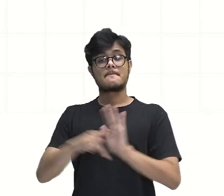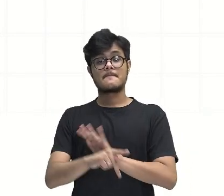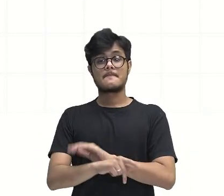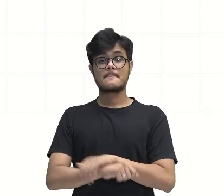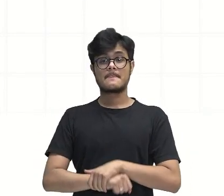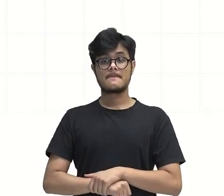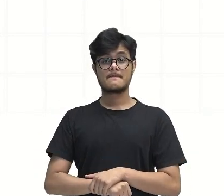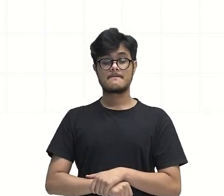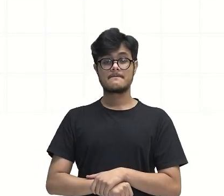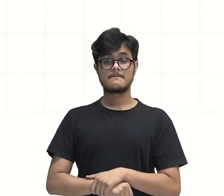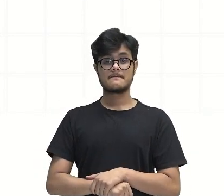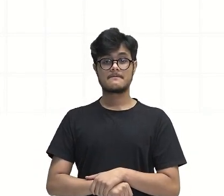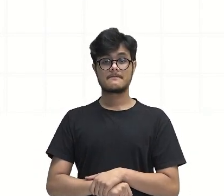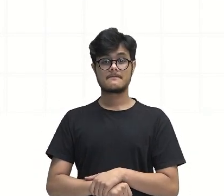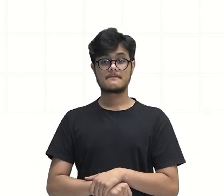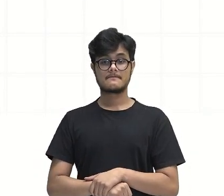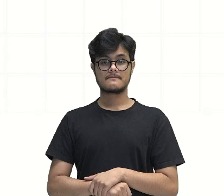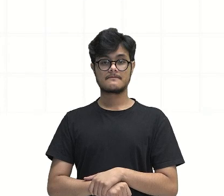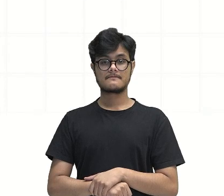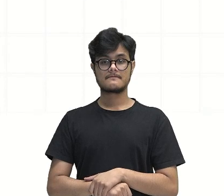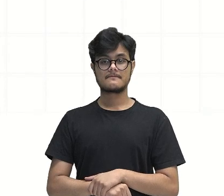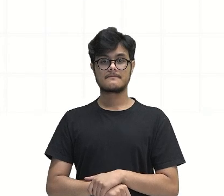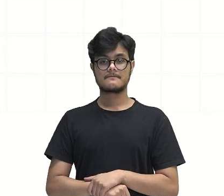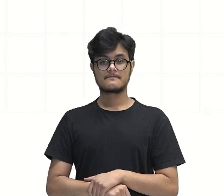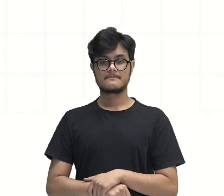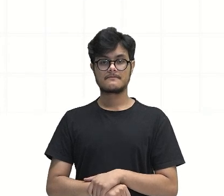do y é 4.